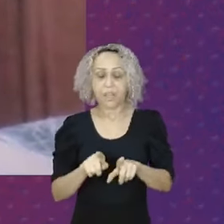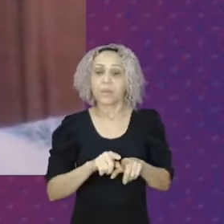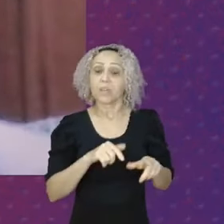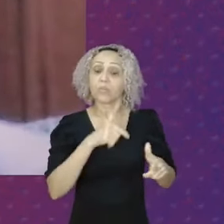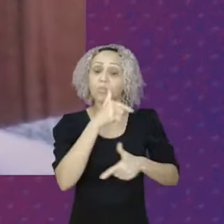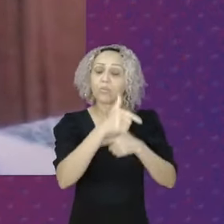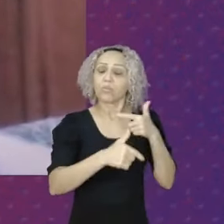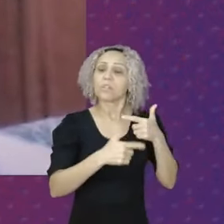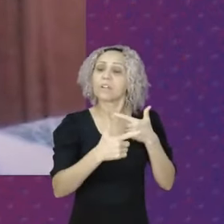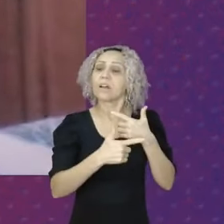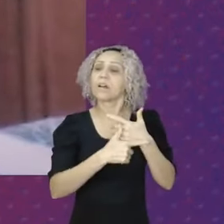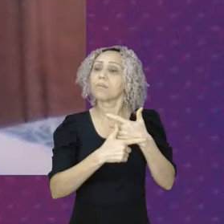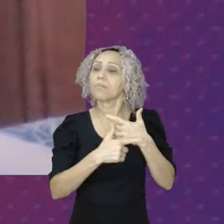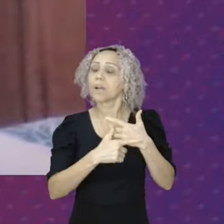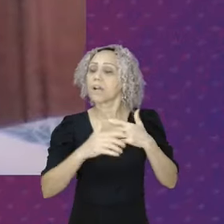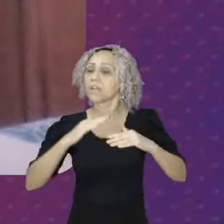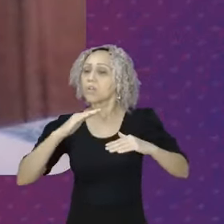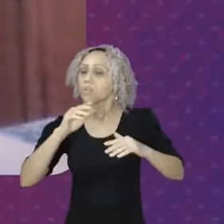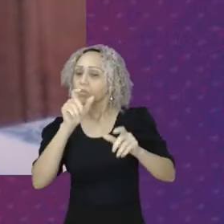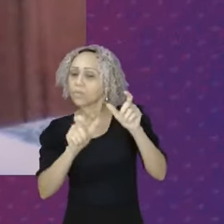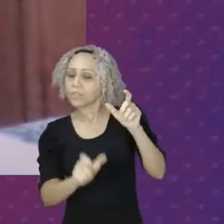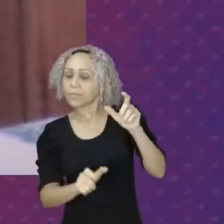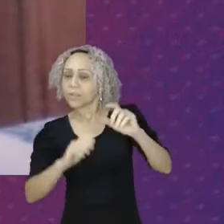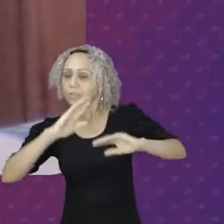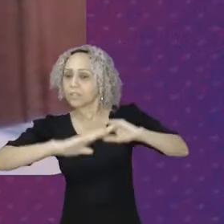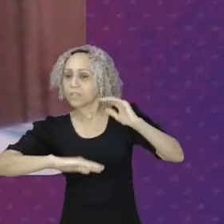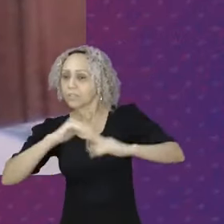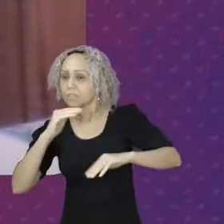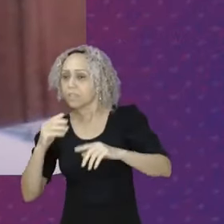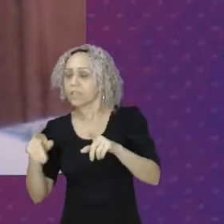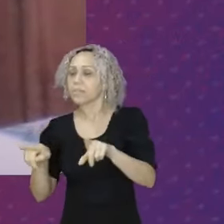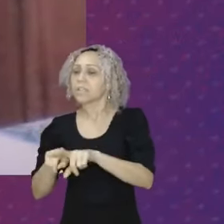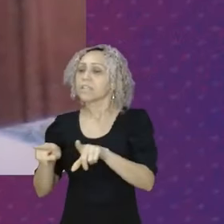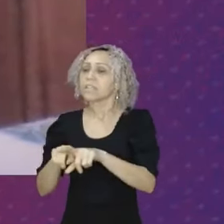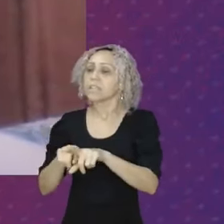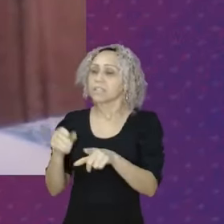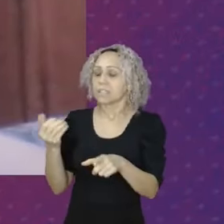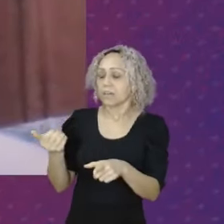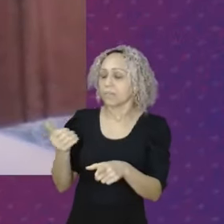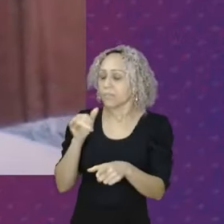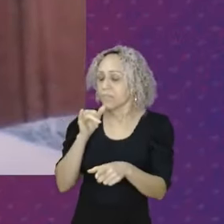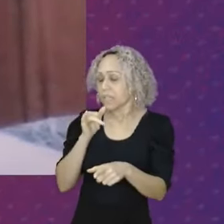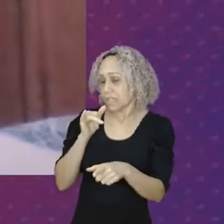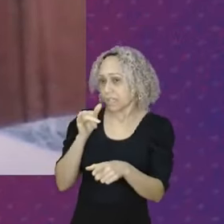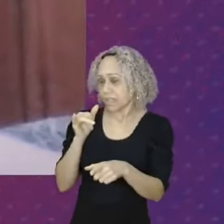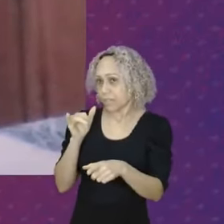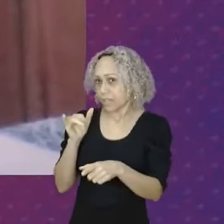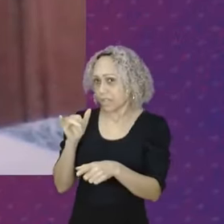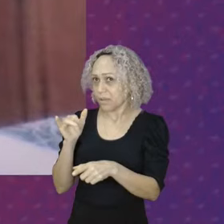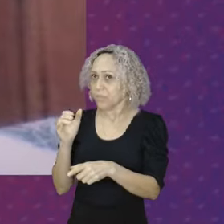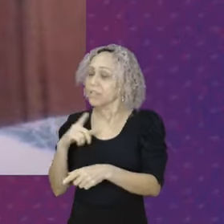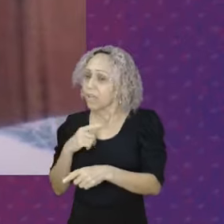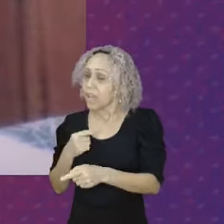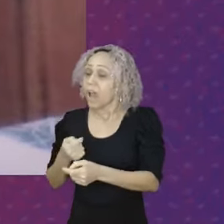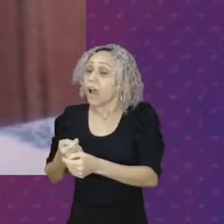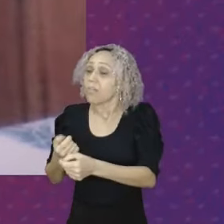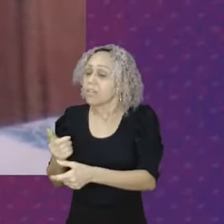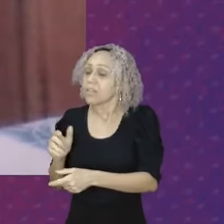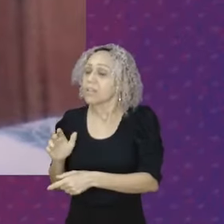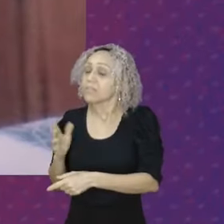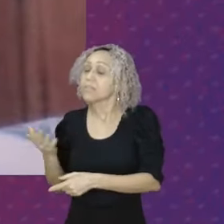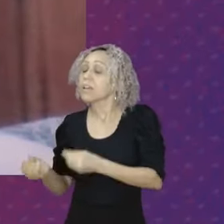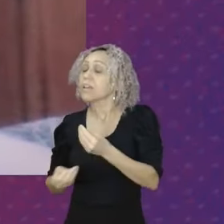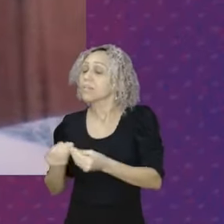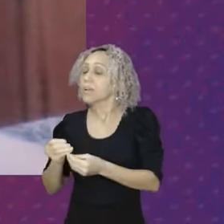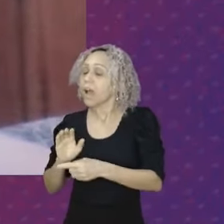libras e também a instituição do auxílio e reabilitação psicosocial para pacientes acometidos de transtornos mentais egressos de internações